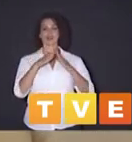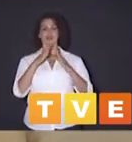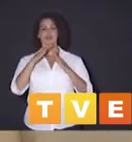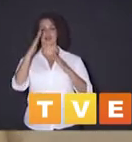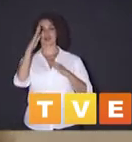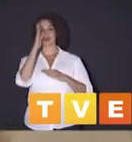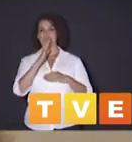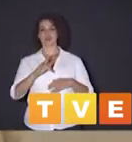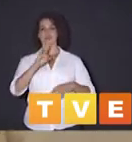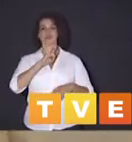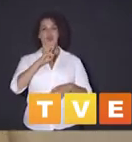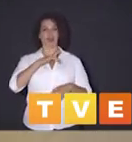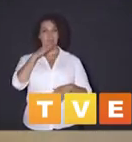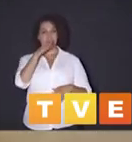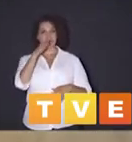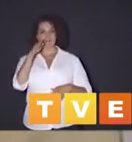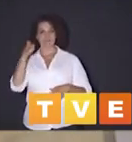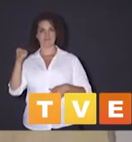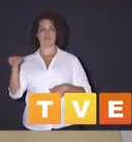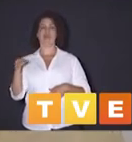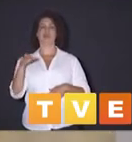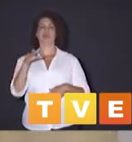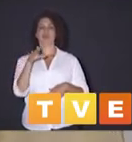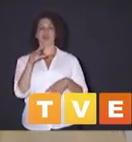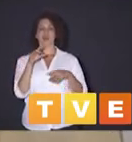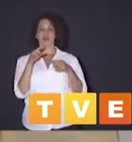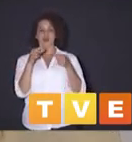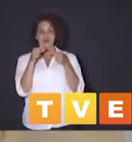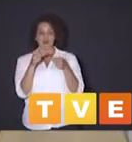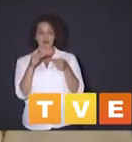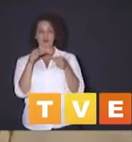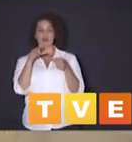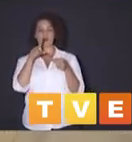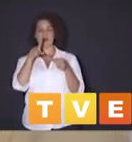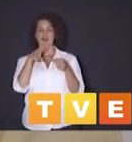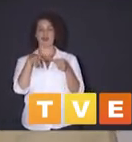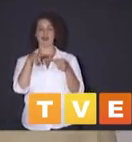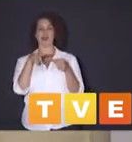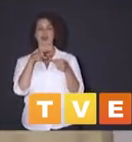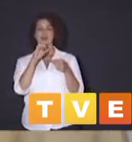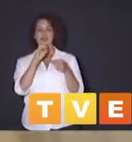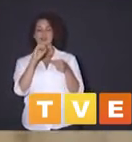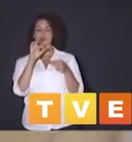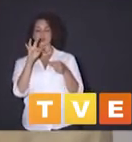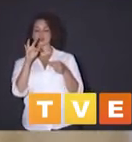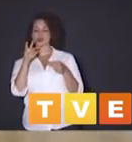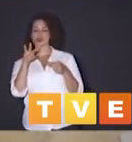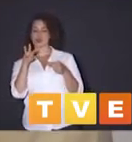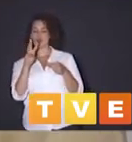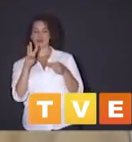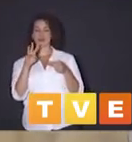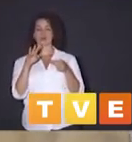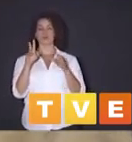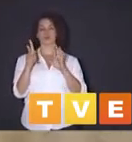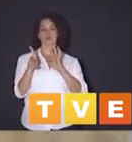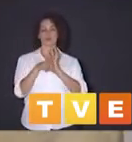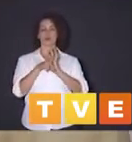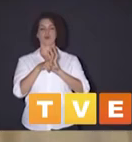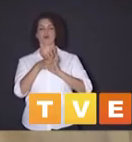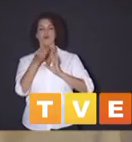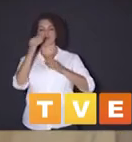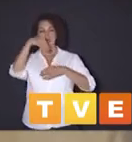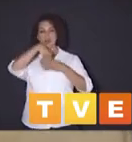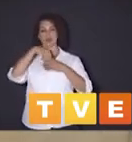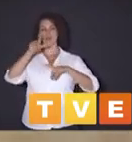brasil é em discussão é uma coisa em desenvolvimento a enfrentar é uma coisa dinâmica que a gente